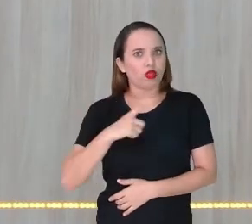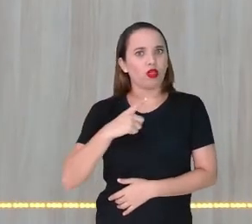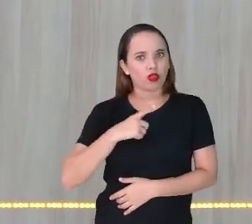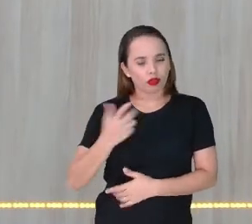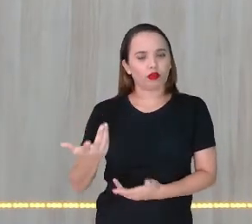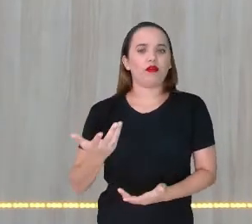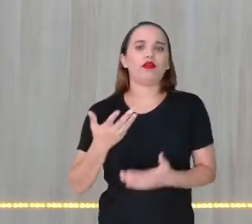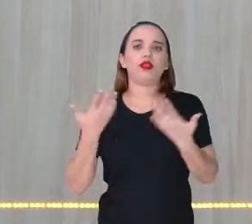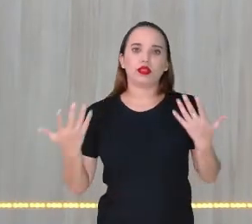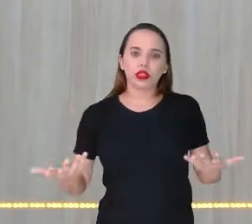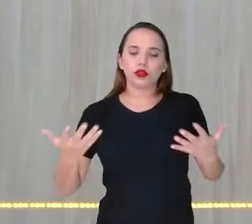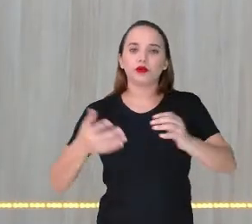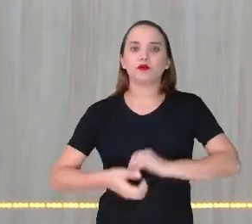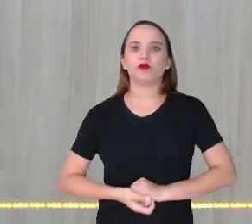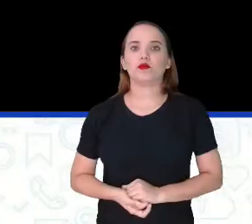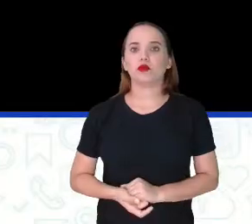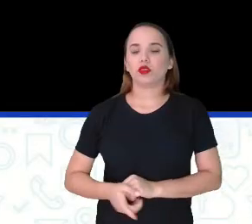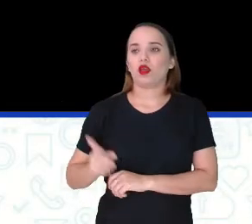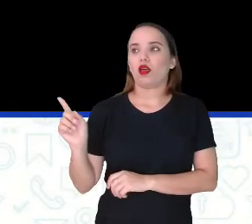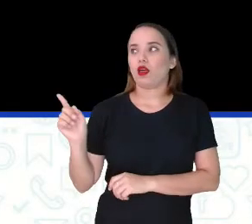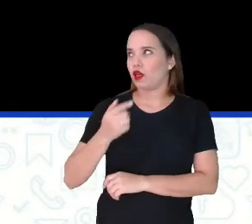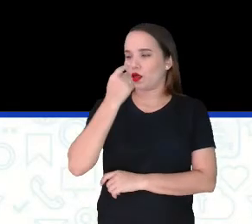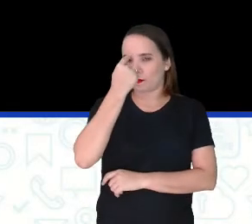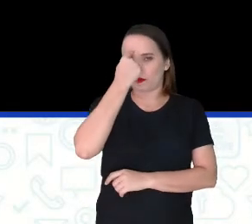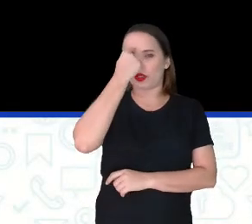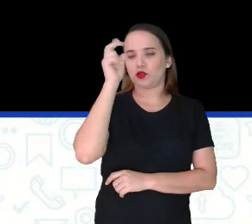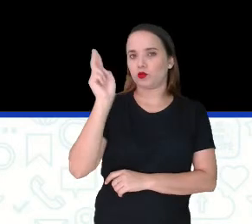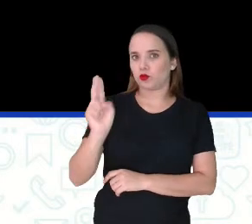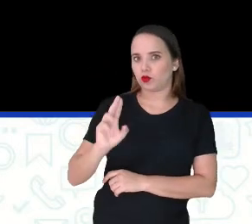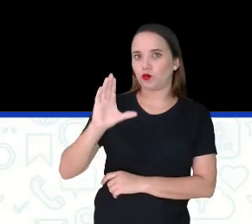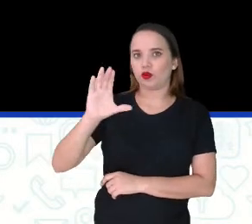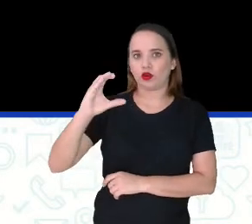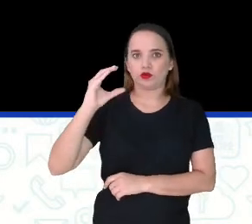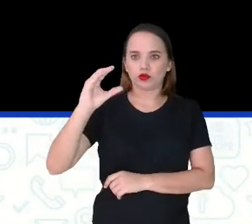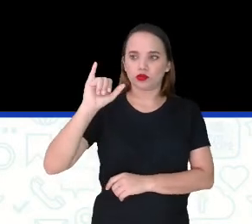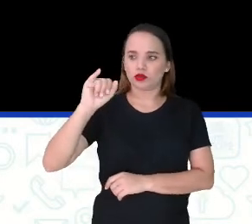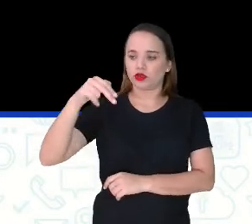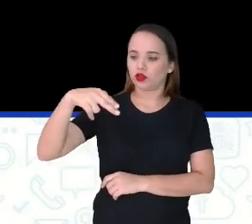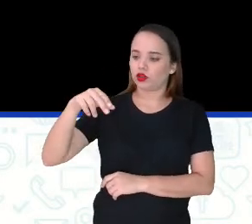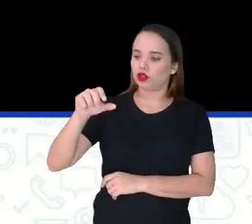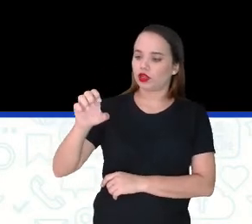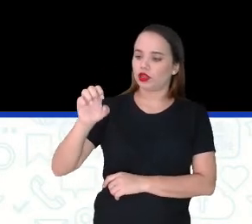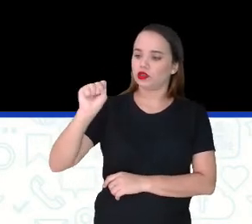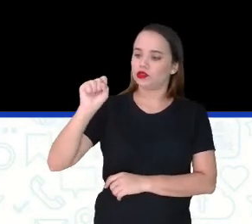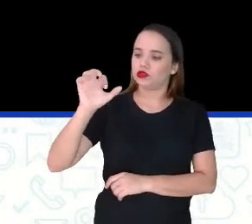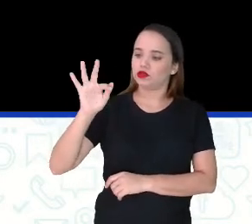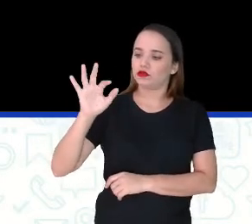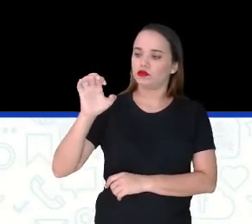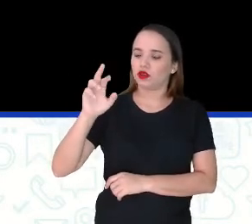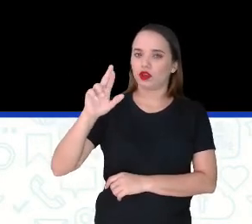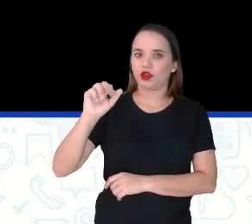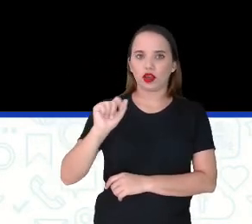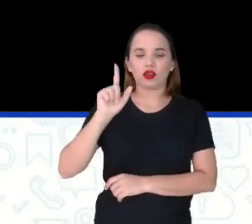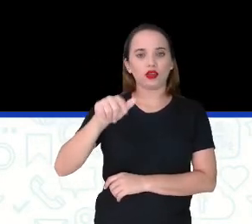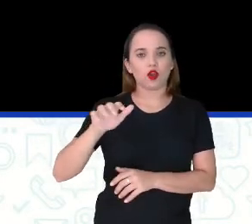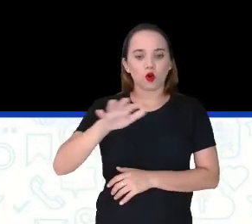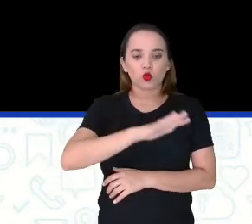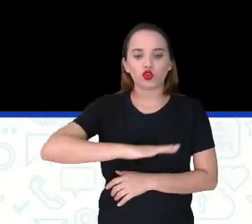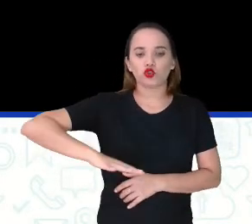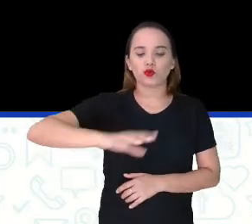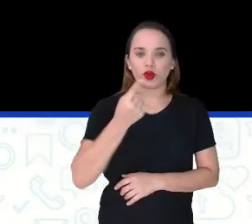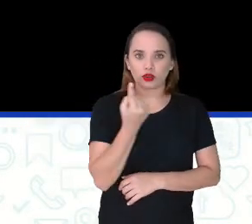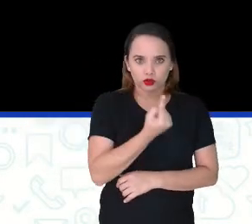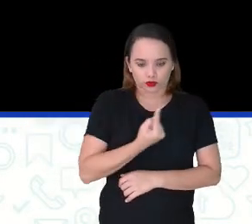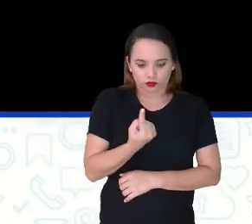Então, ele considerou aí esse nome para dar para o espaço, que é esse espaço individual. Porque a dança ela